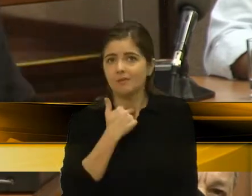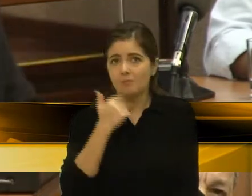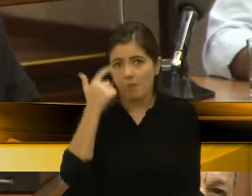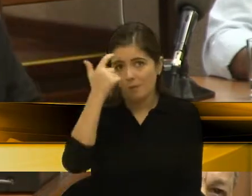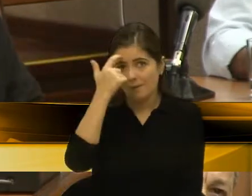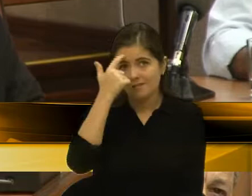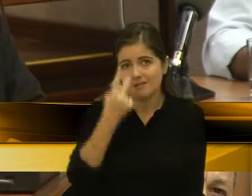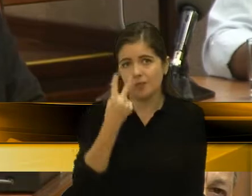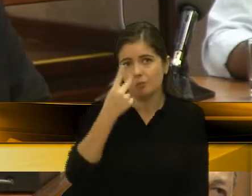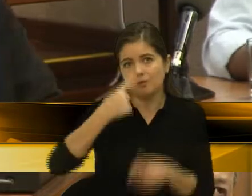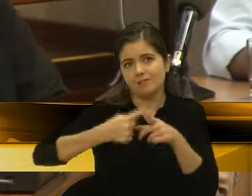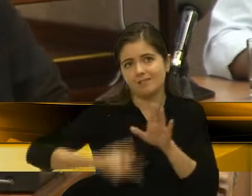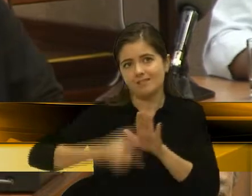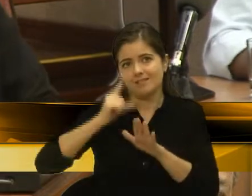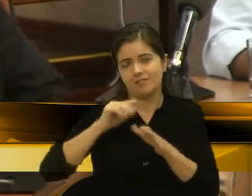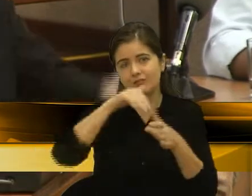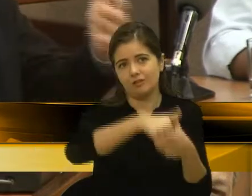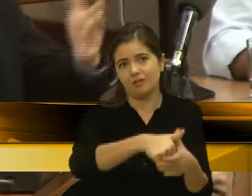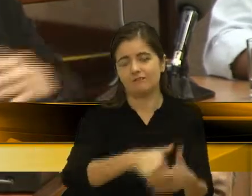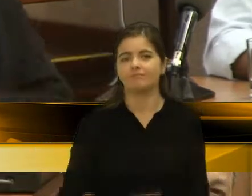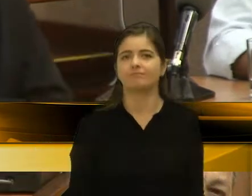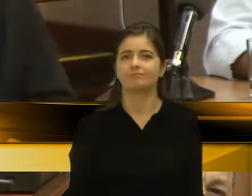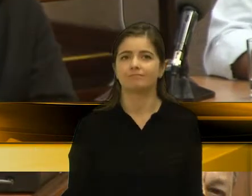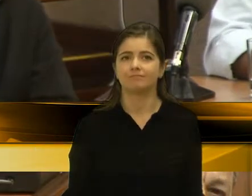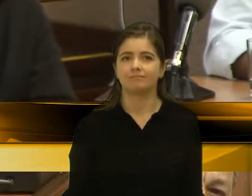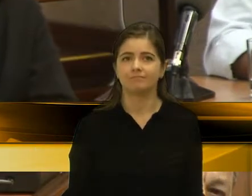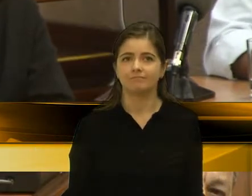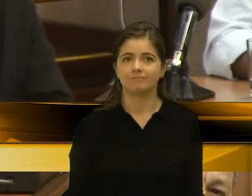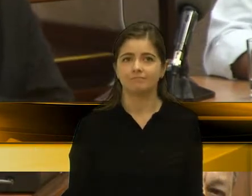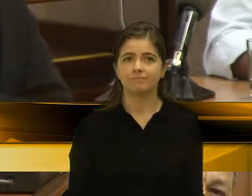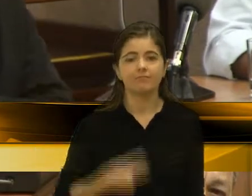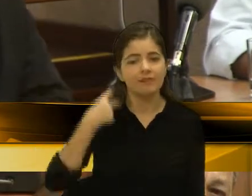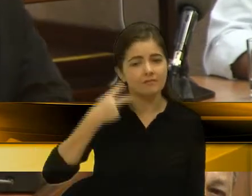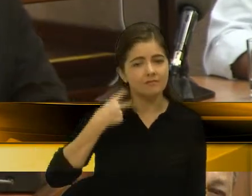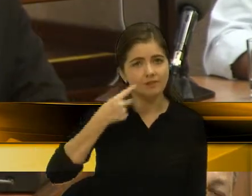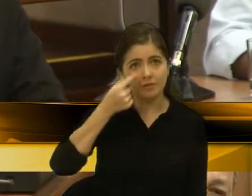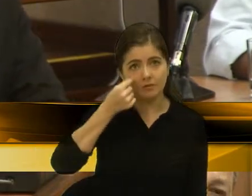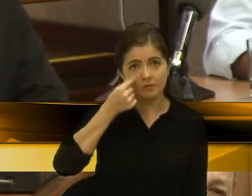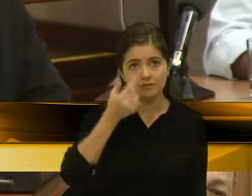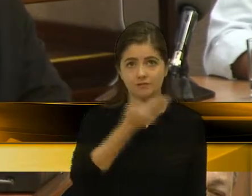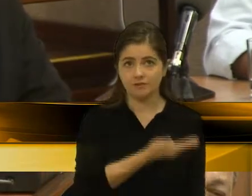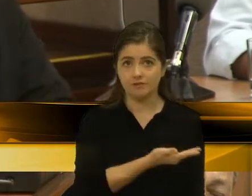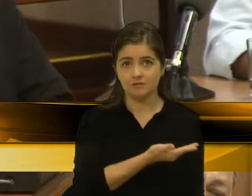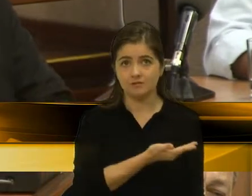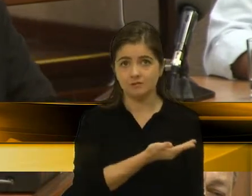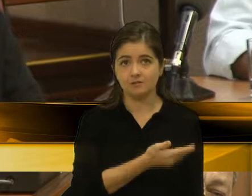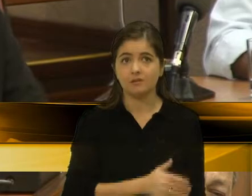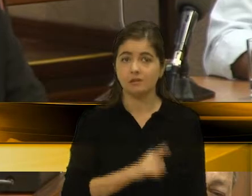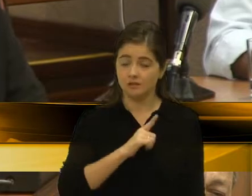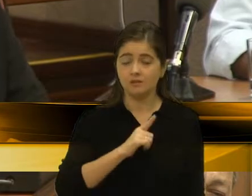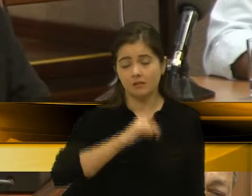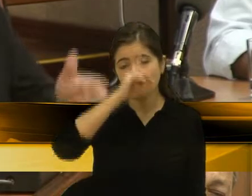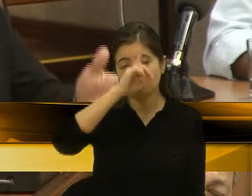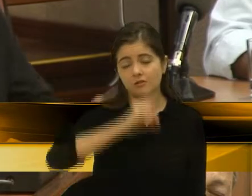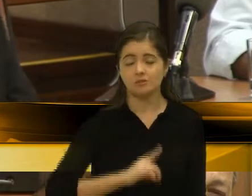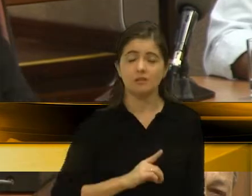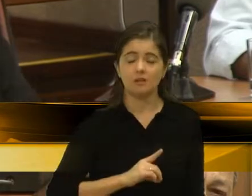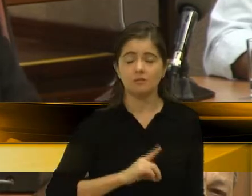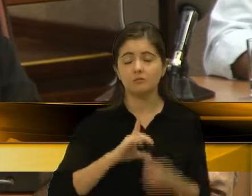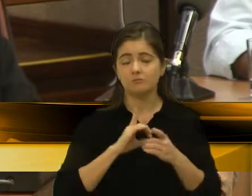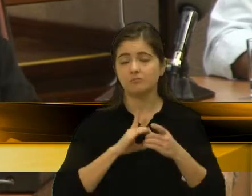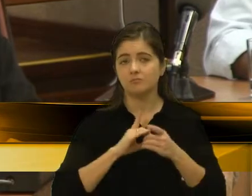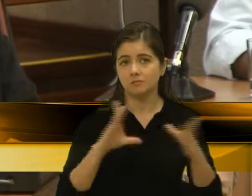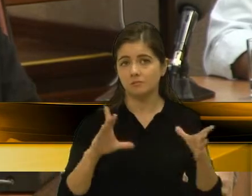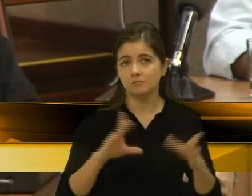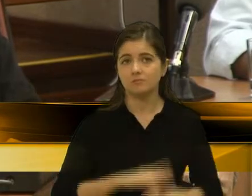duas vezes antes de votar no erro, né? Então, vereador, ela frista na legítima direito democracia